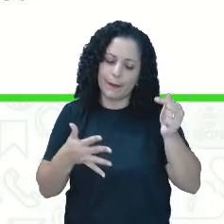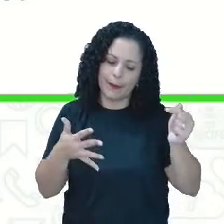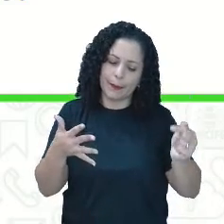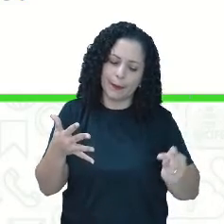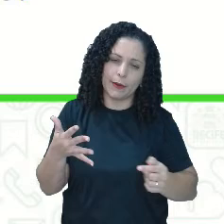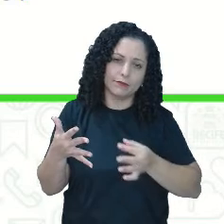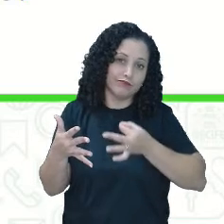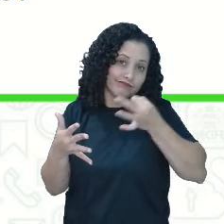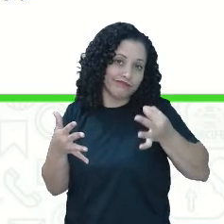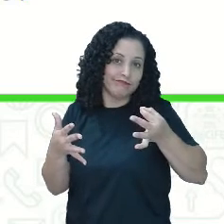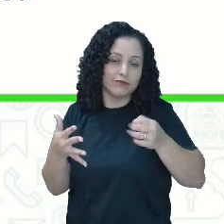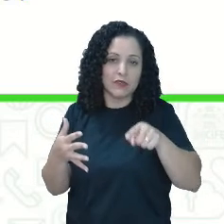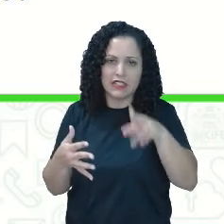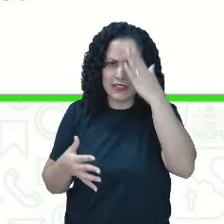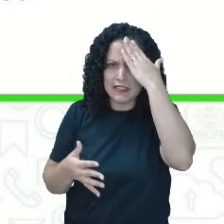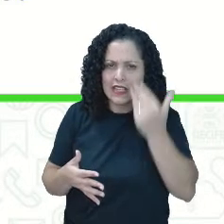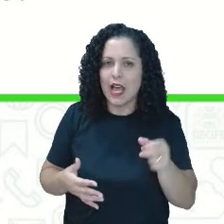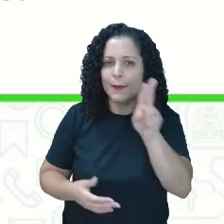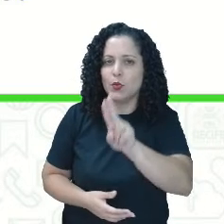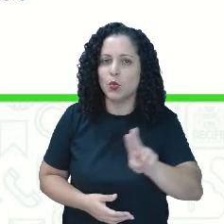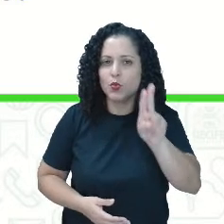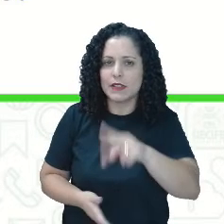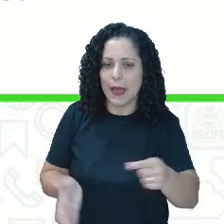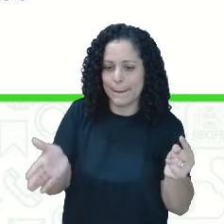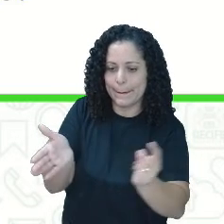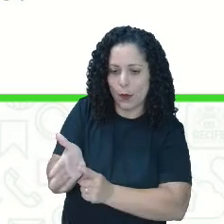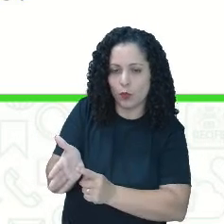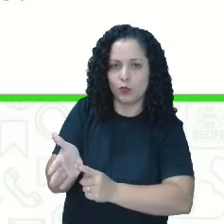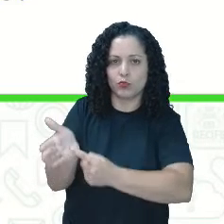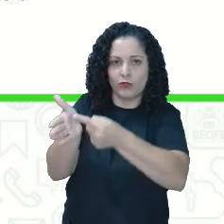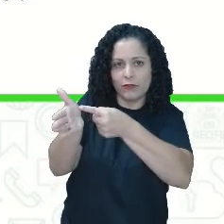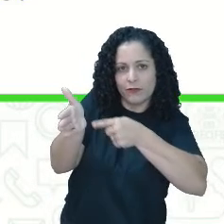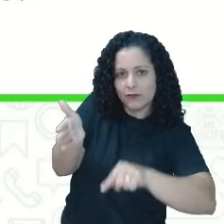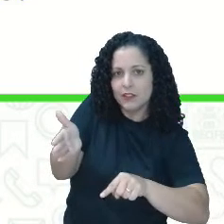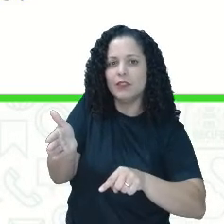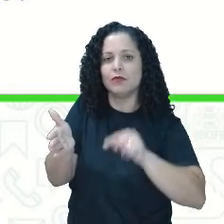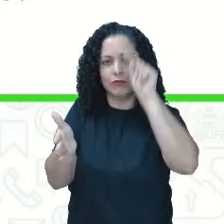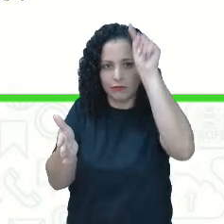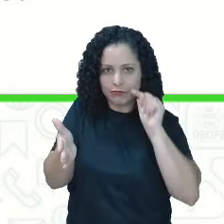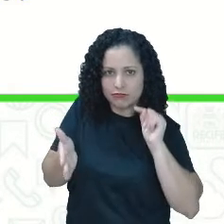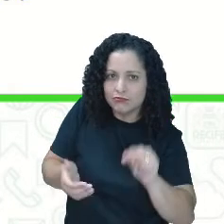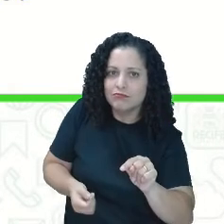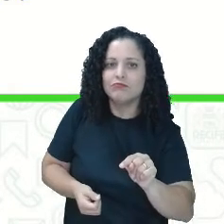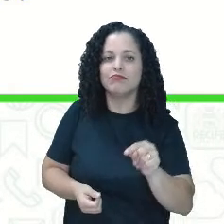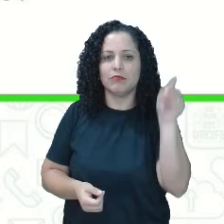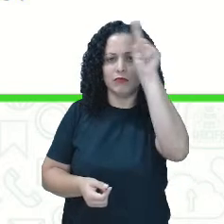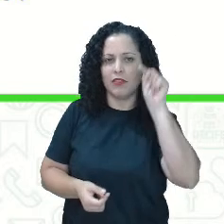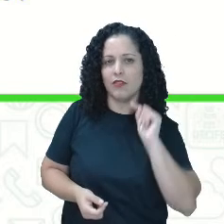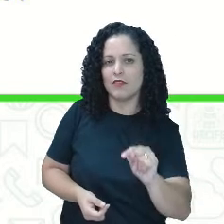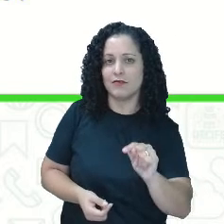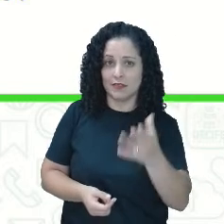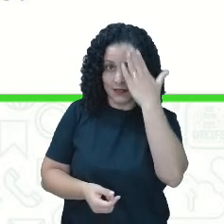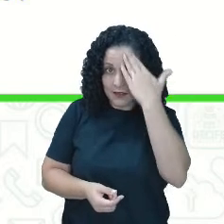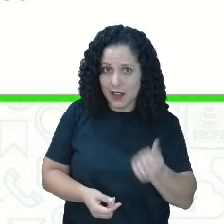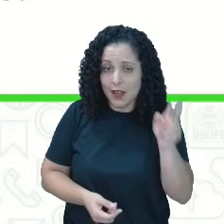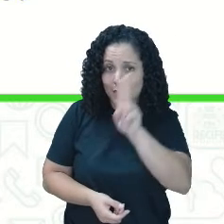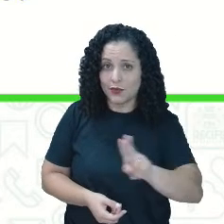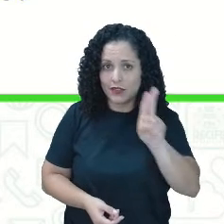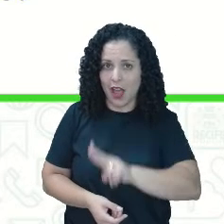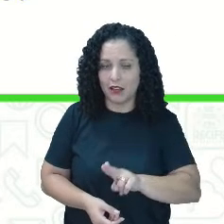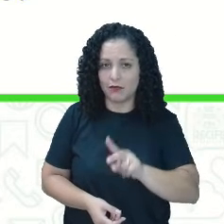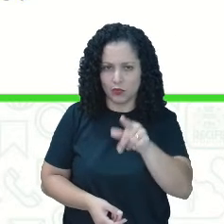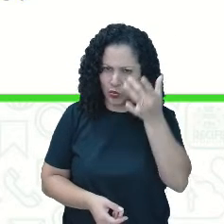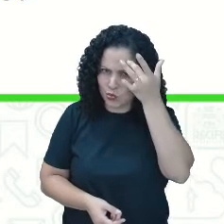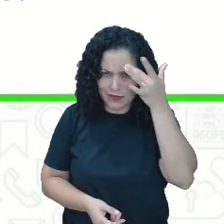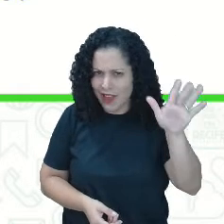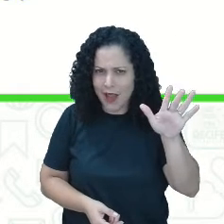Você sabe usar os sinais de pontuação? Será que sabem mesmo? Se vocês não